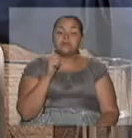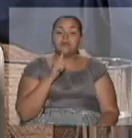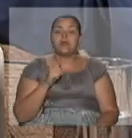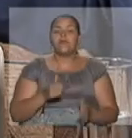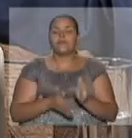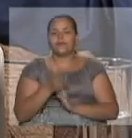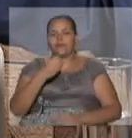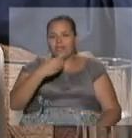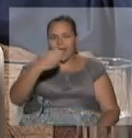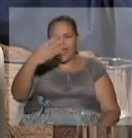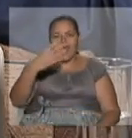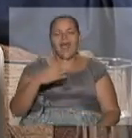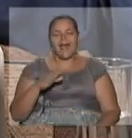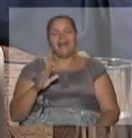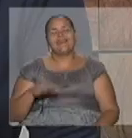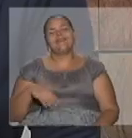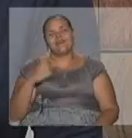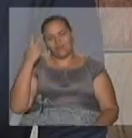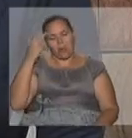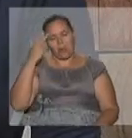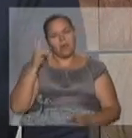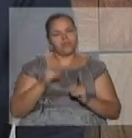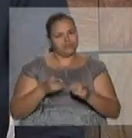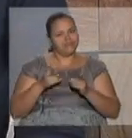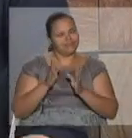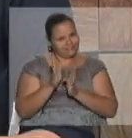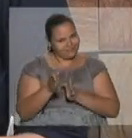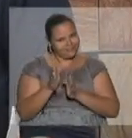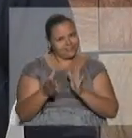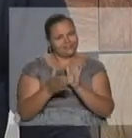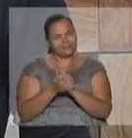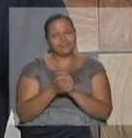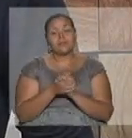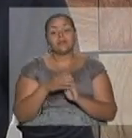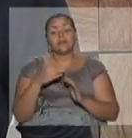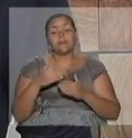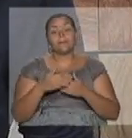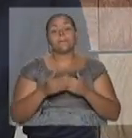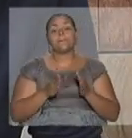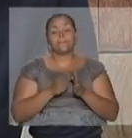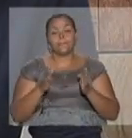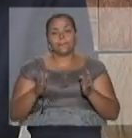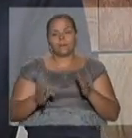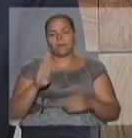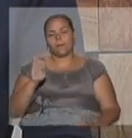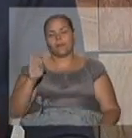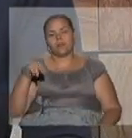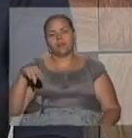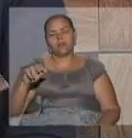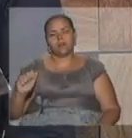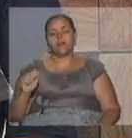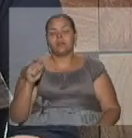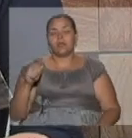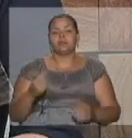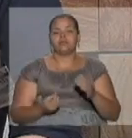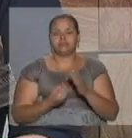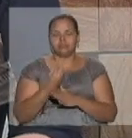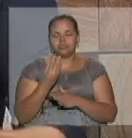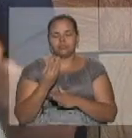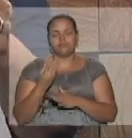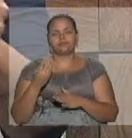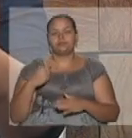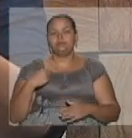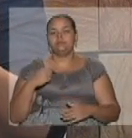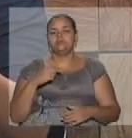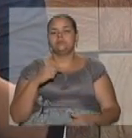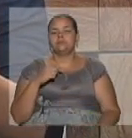crises, tanta... Né? Normal. Normal, mas tá aí, né? Isso é que interessa. E durante esse período de Bethânia, você ainda teve tempo criativo para